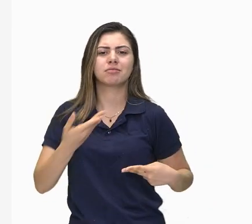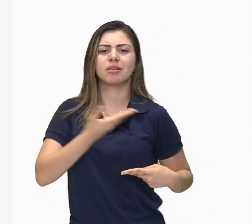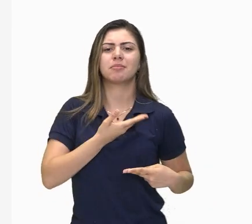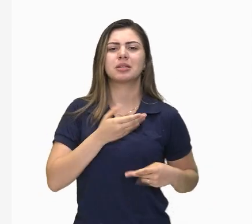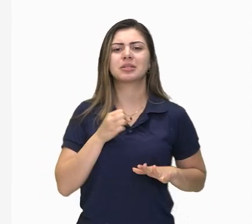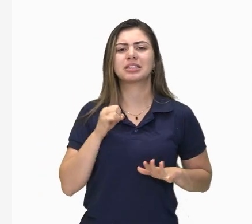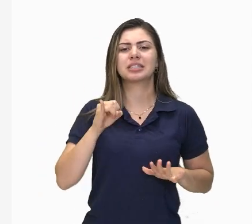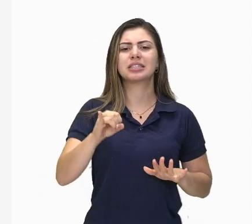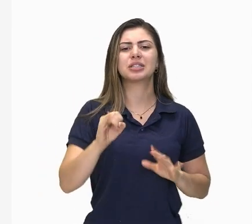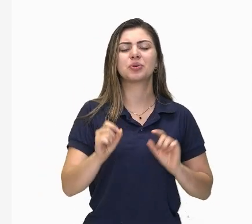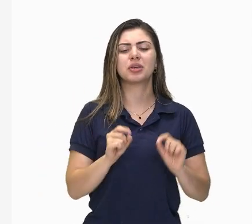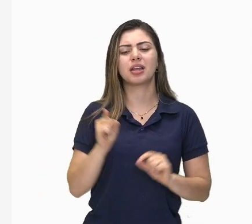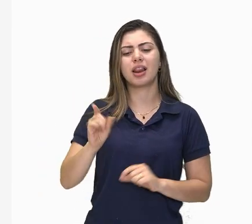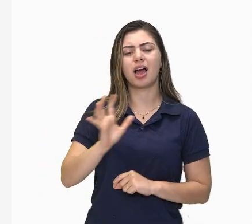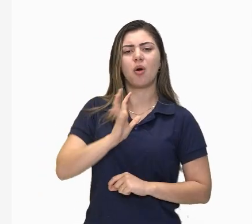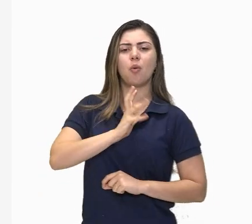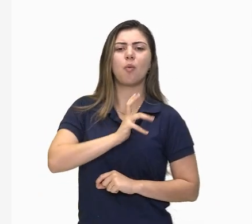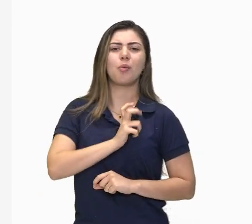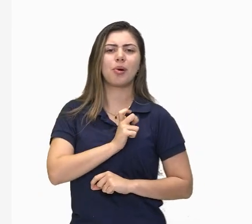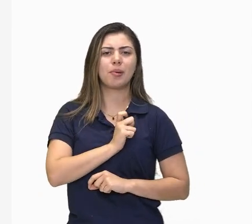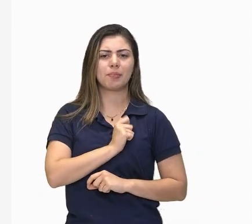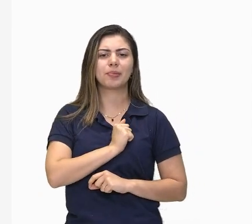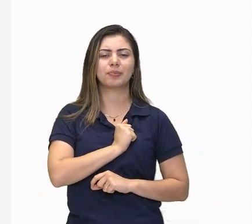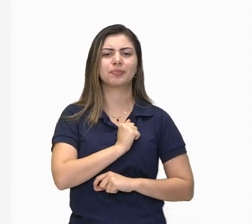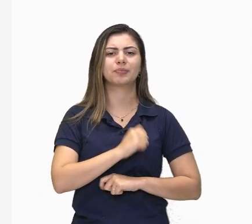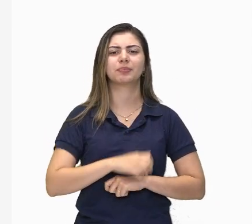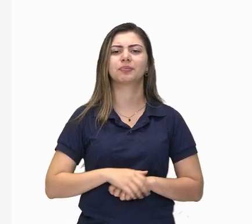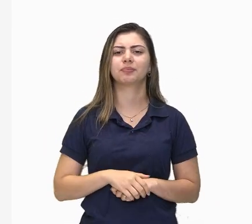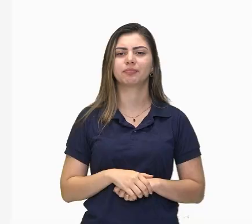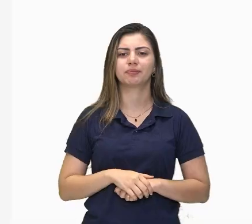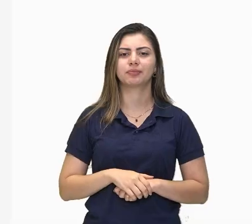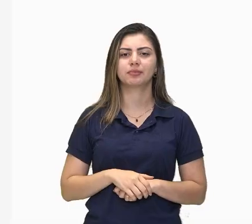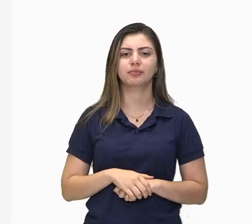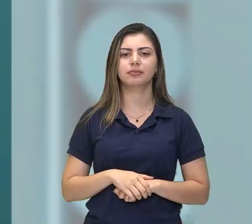tão contrário a si é o mesmo amor?